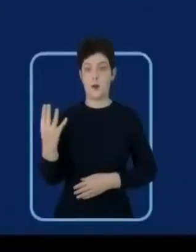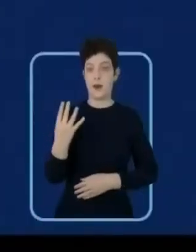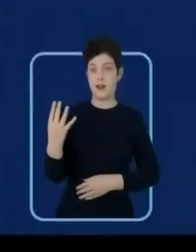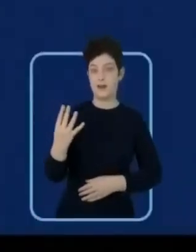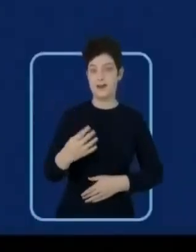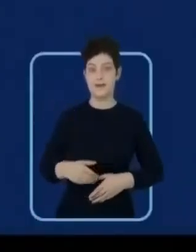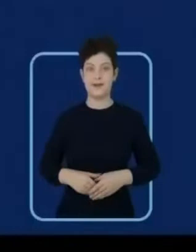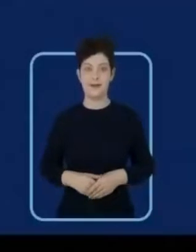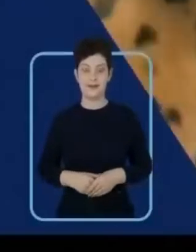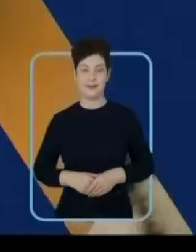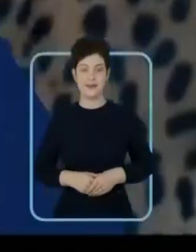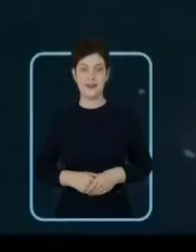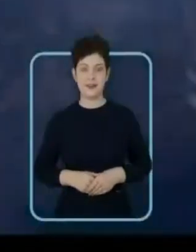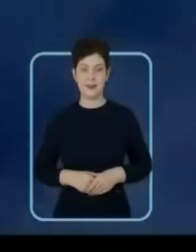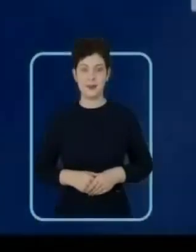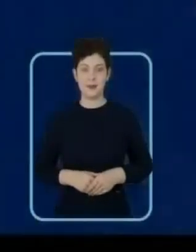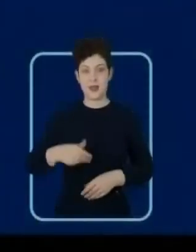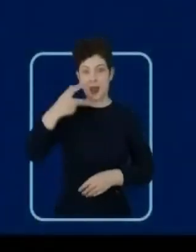44